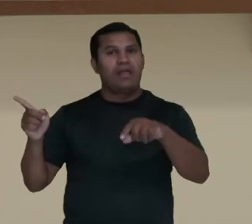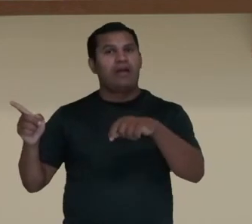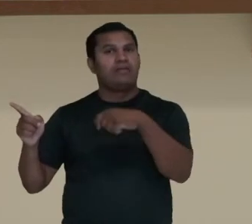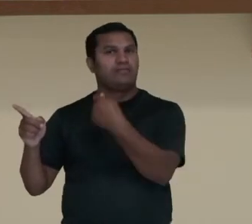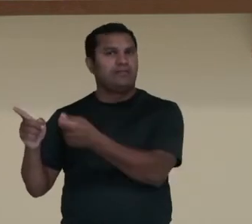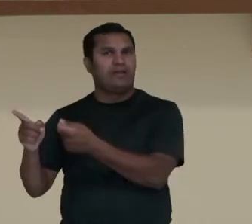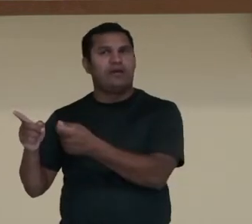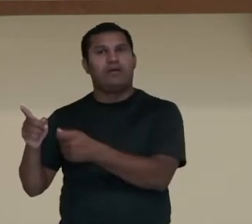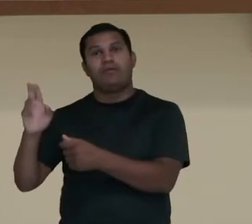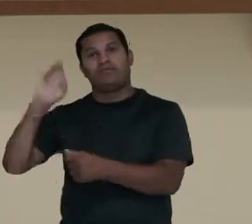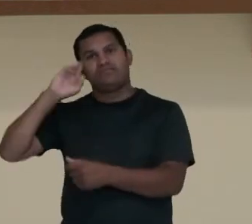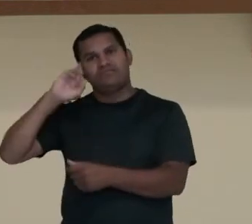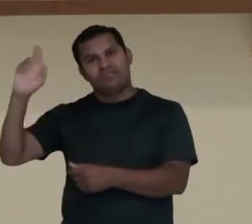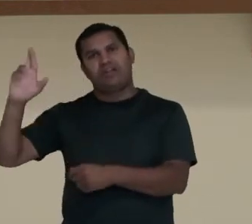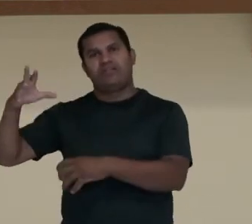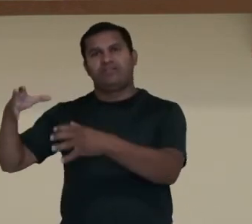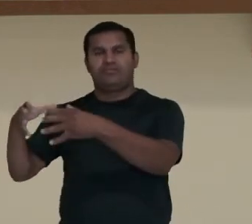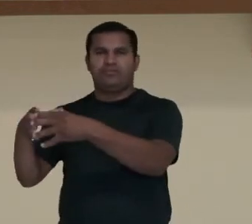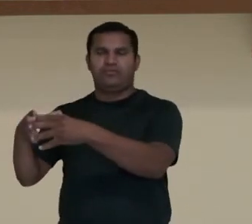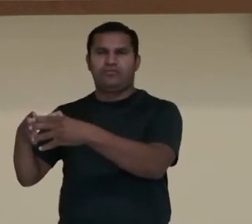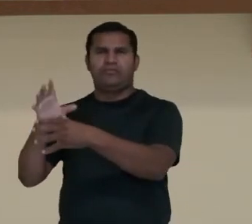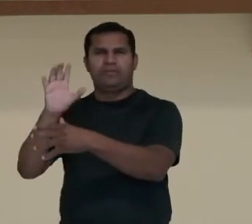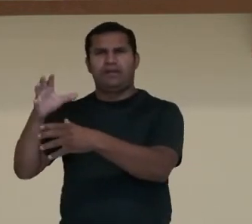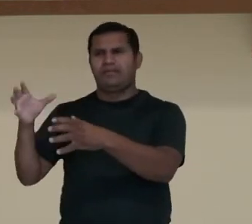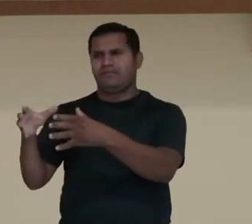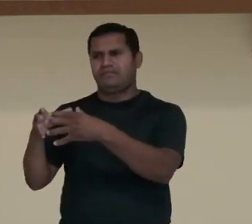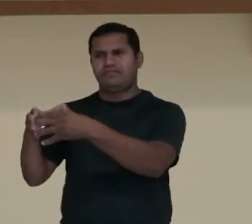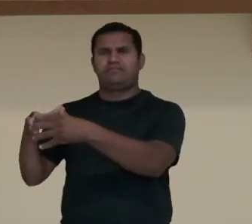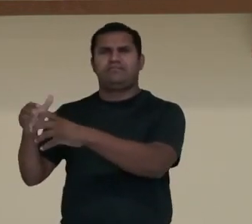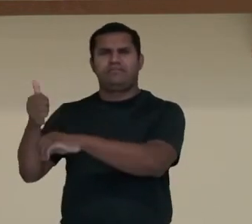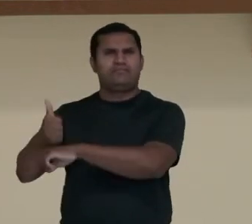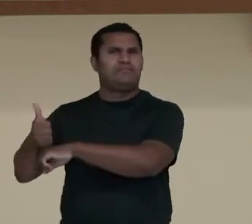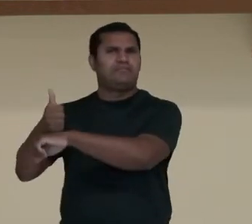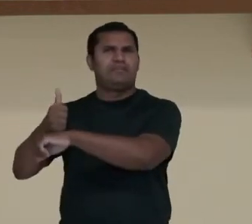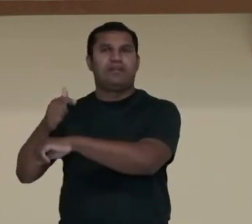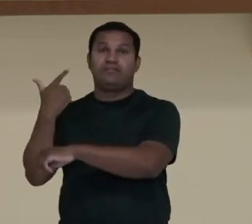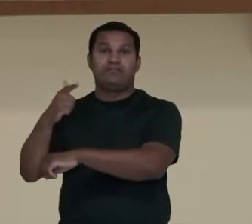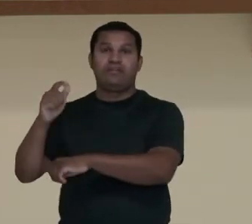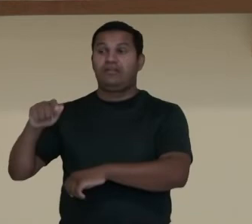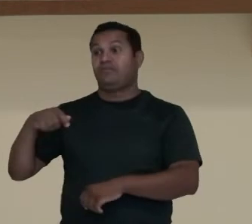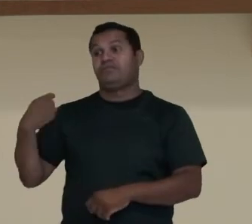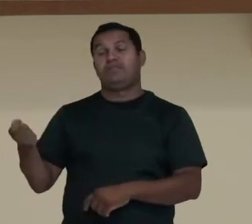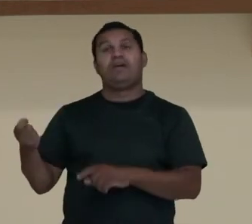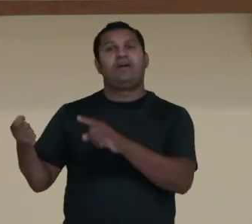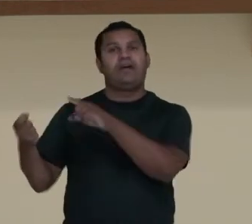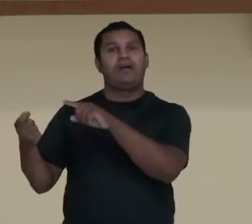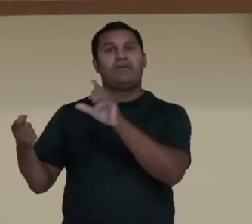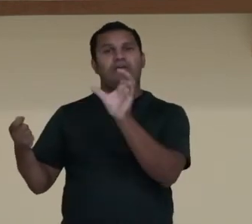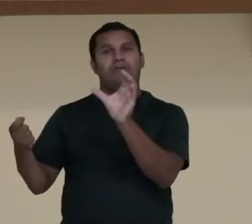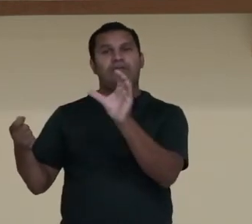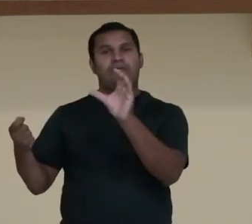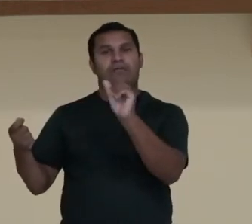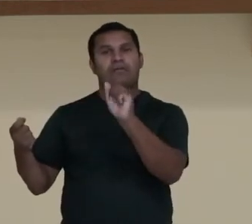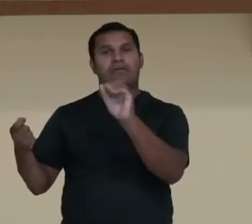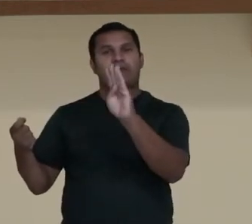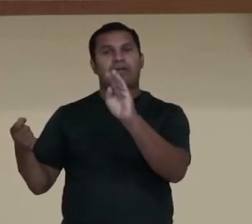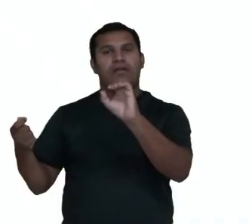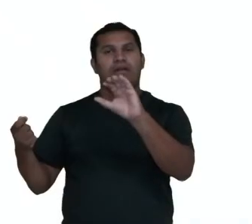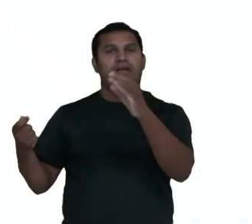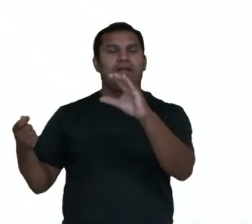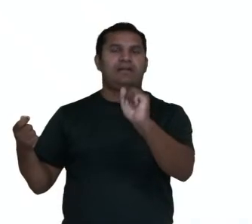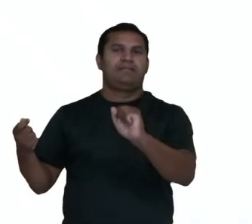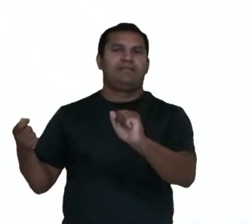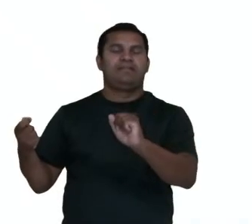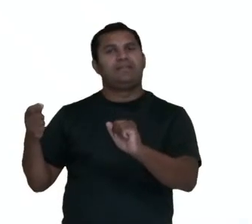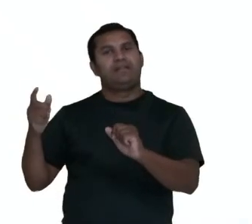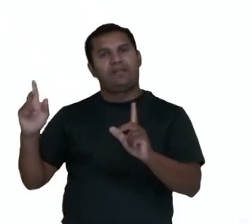o líder do grupo. Comparação e metáfora são figuras de linguagem muito utilizadas nos poemas, ambas